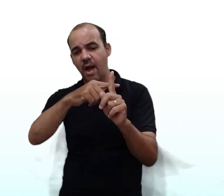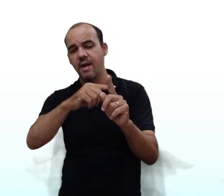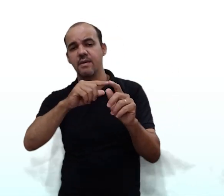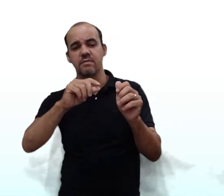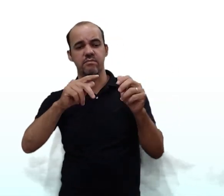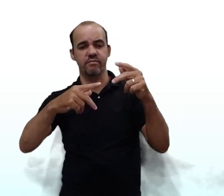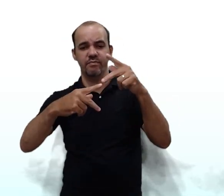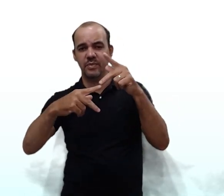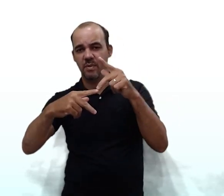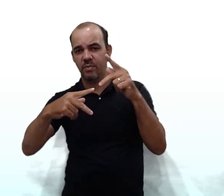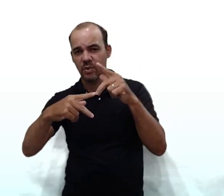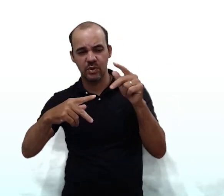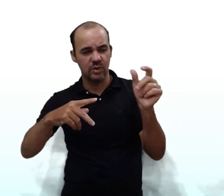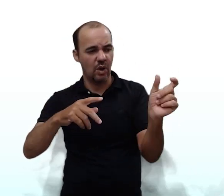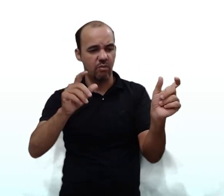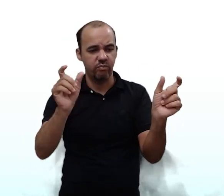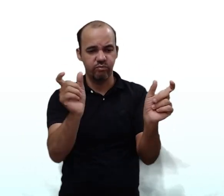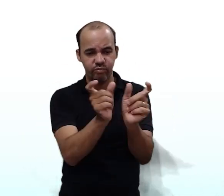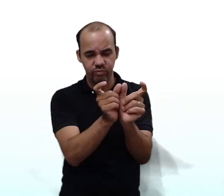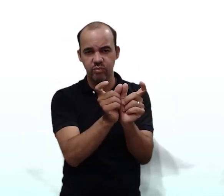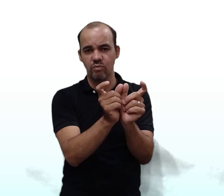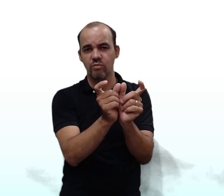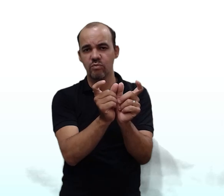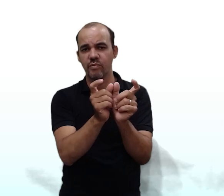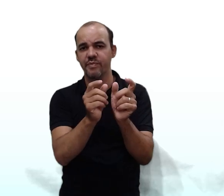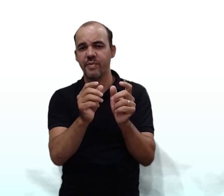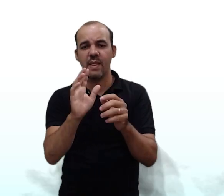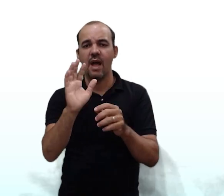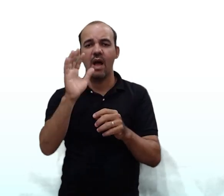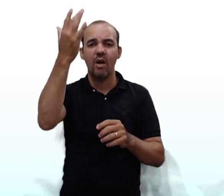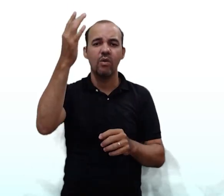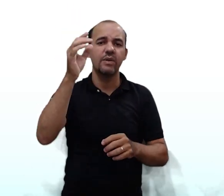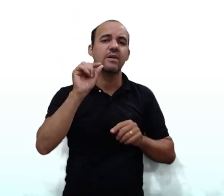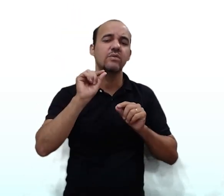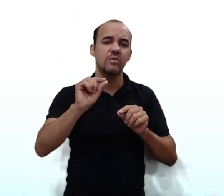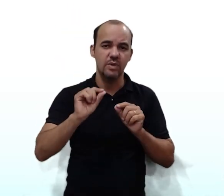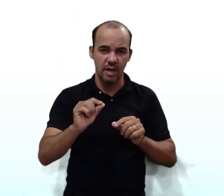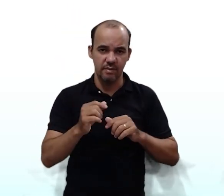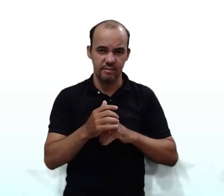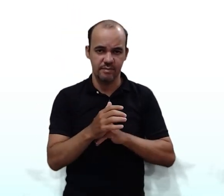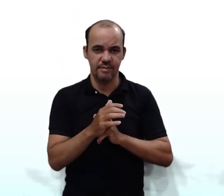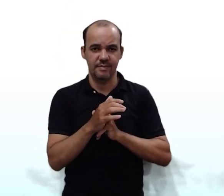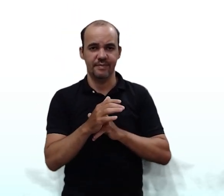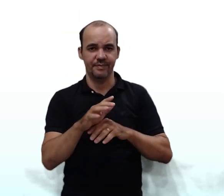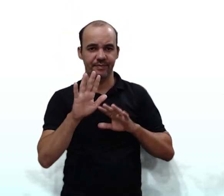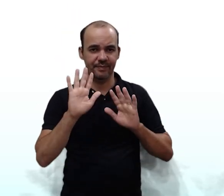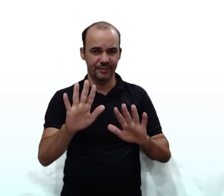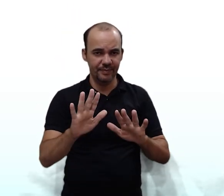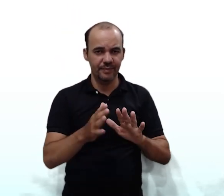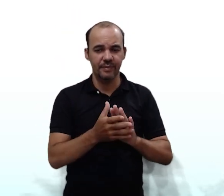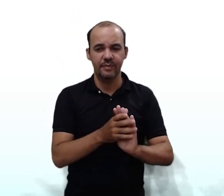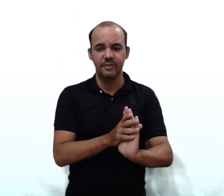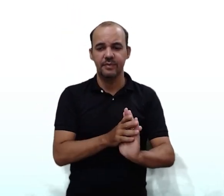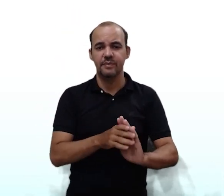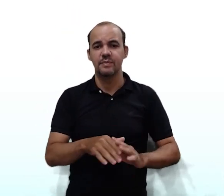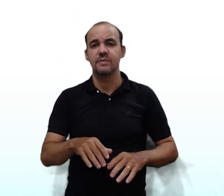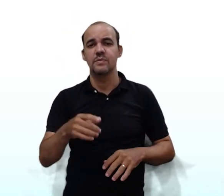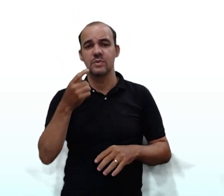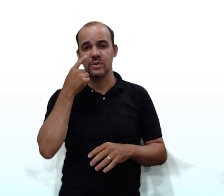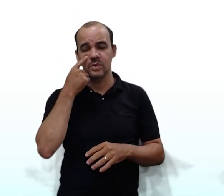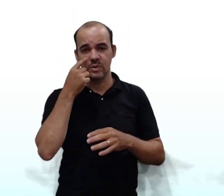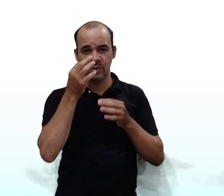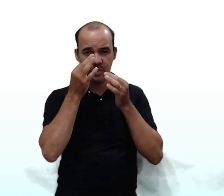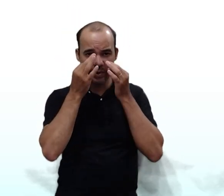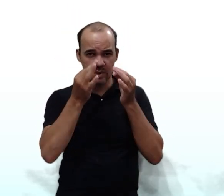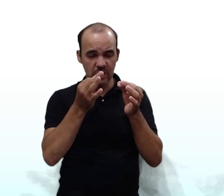esse advérbio ou essa preposição? Aí é que está o grande truque, aí é que está onde você tem que prestar atenção